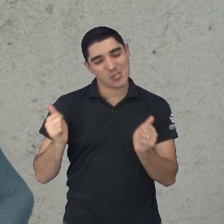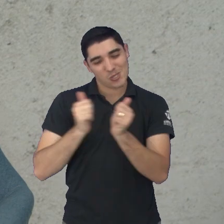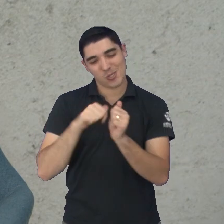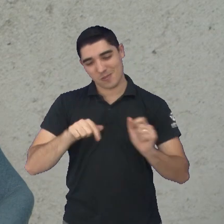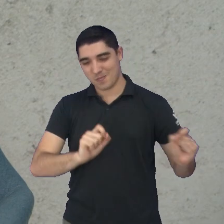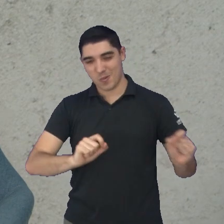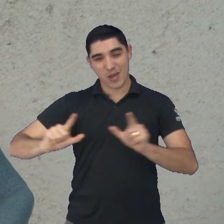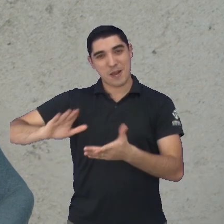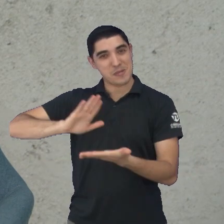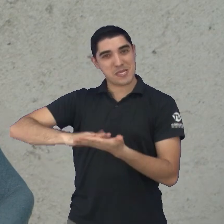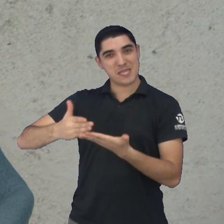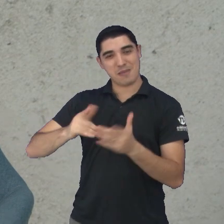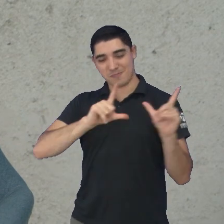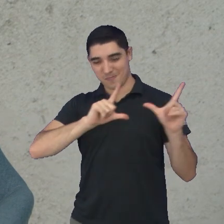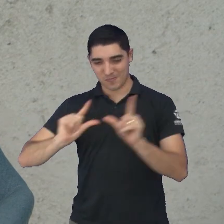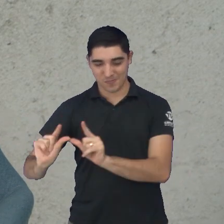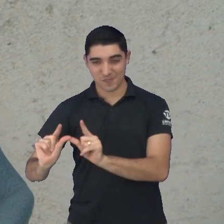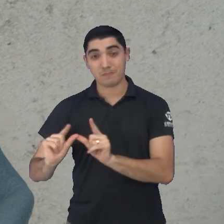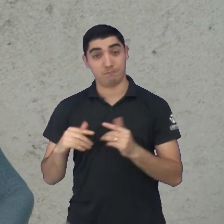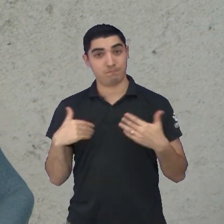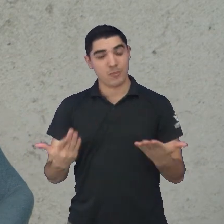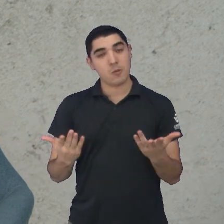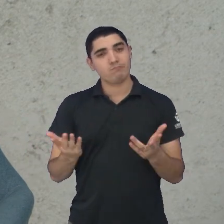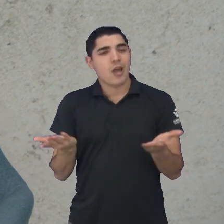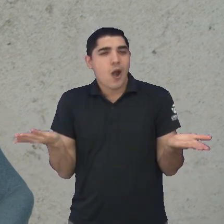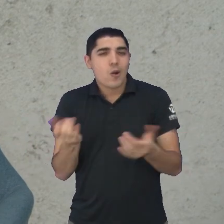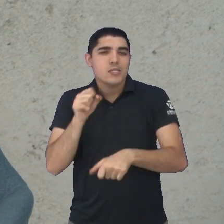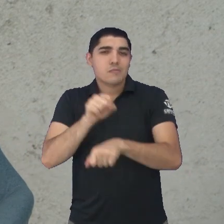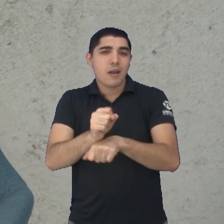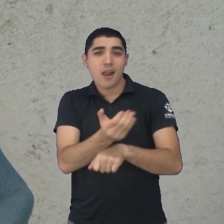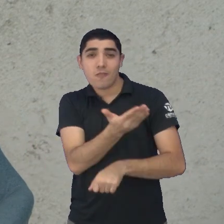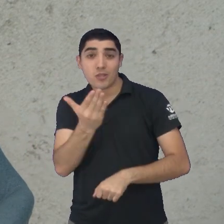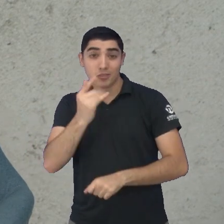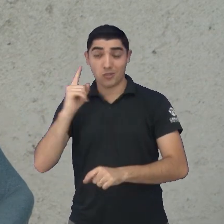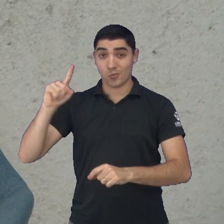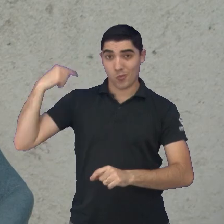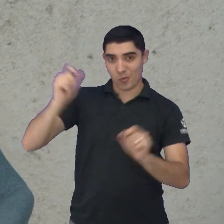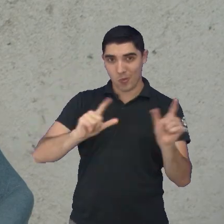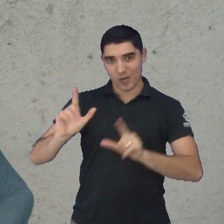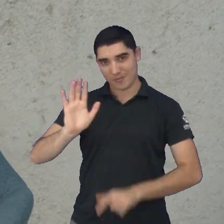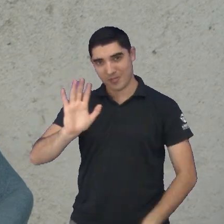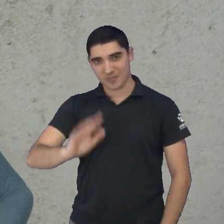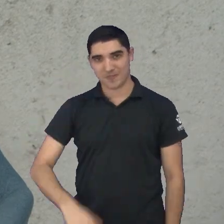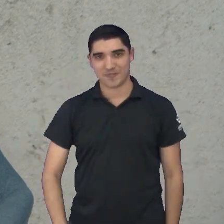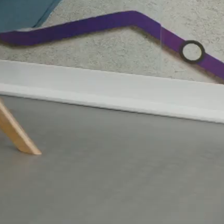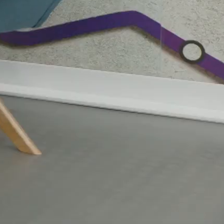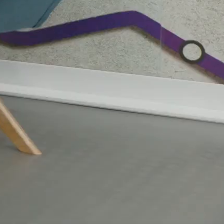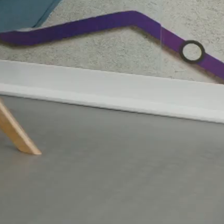aqui no programa de hoje. Então, conto com a sua companhia no próximo Estação Mercado. Tchau!